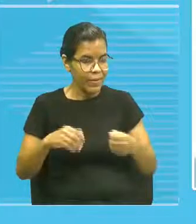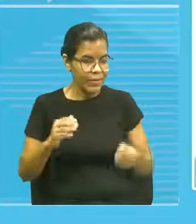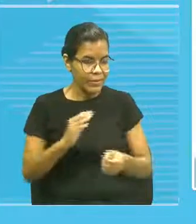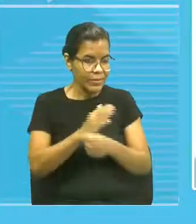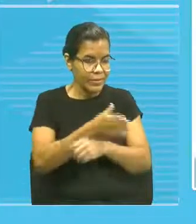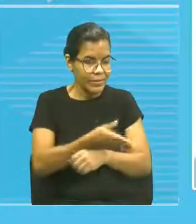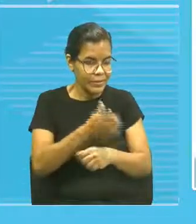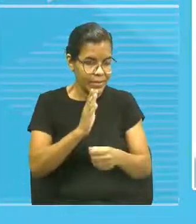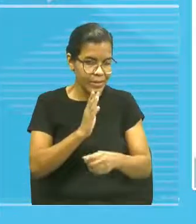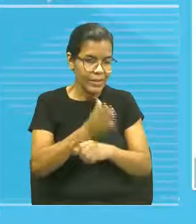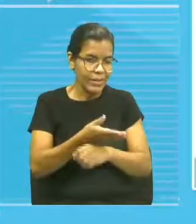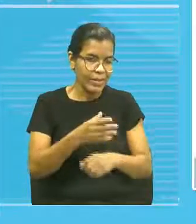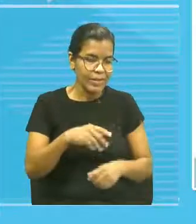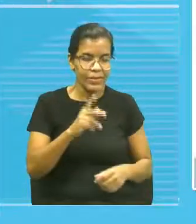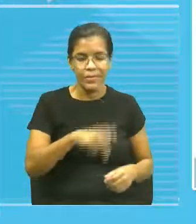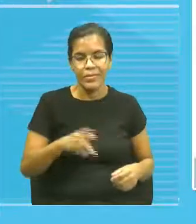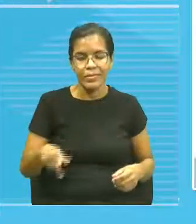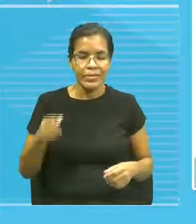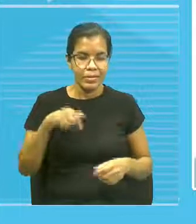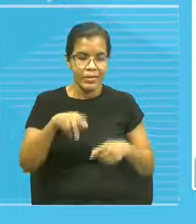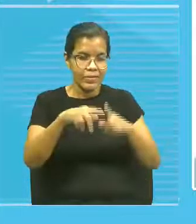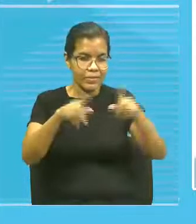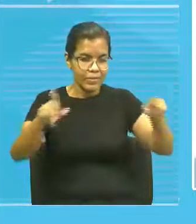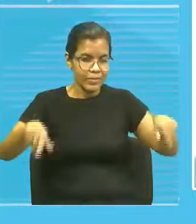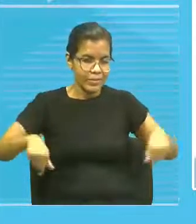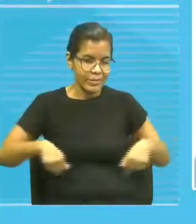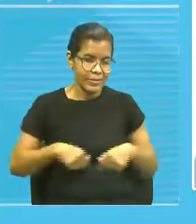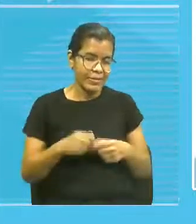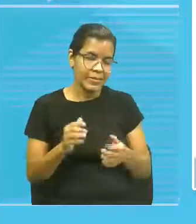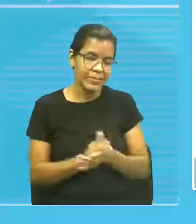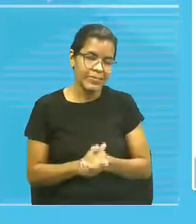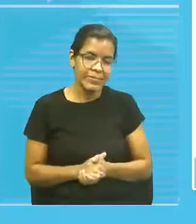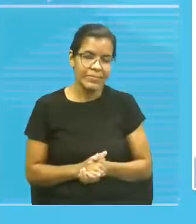tua sala? Eu, hein?